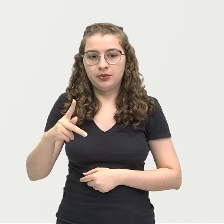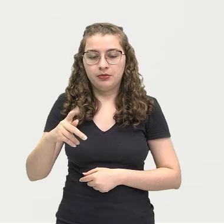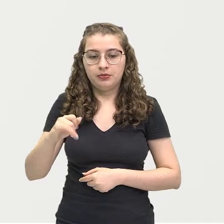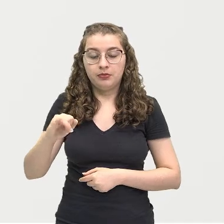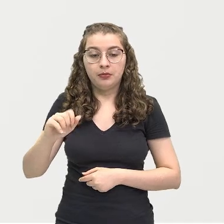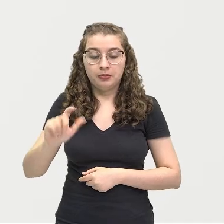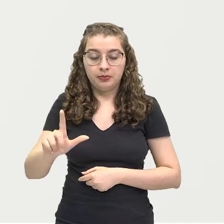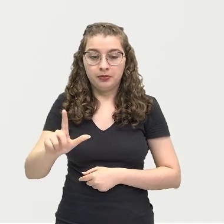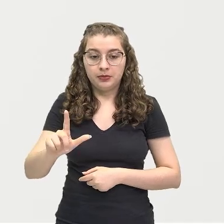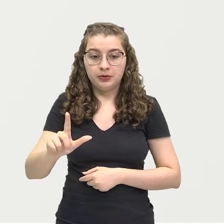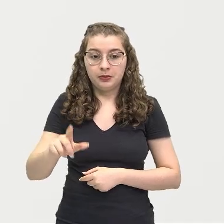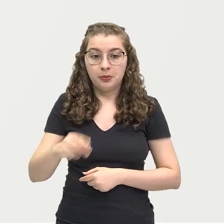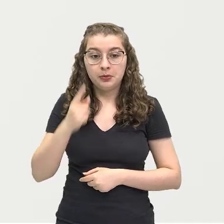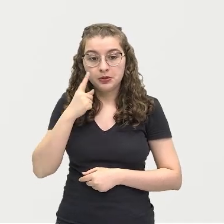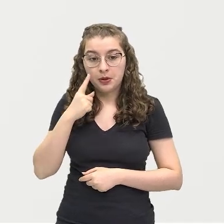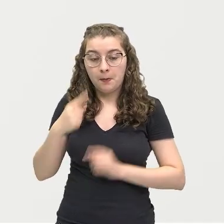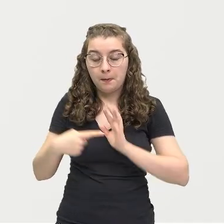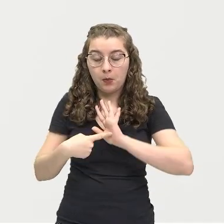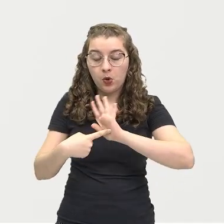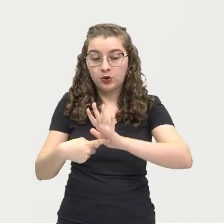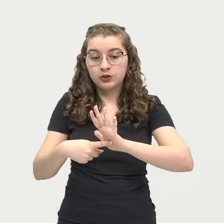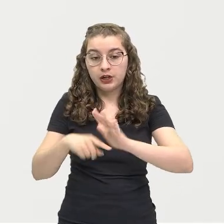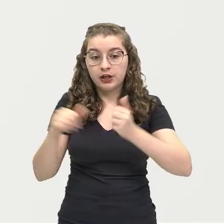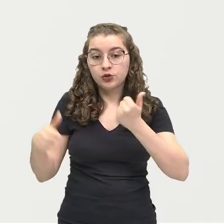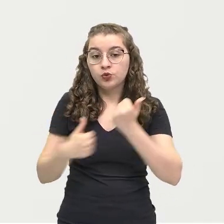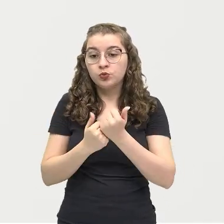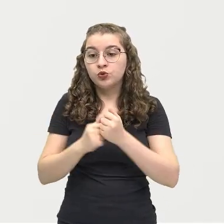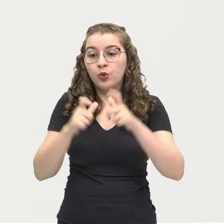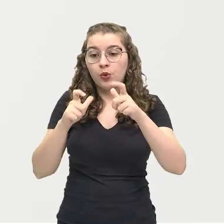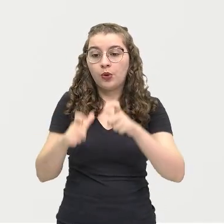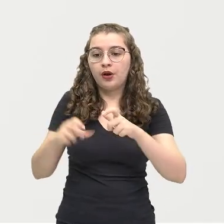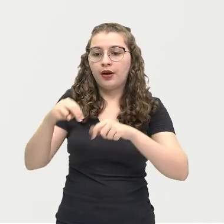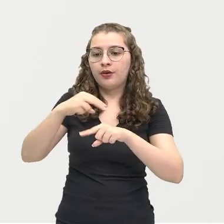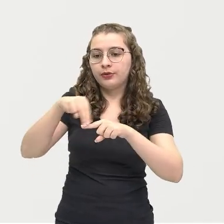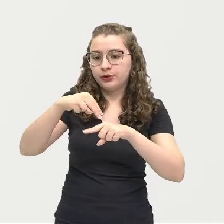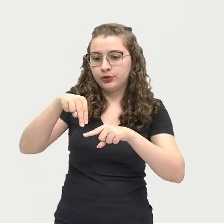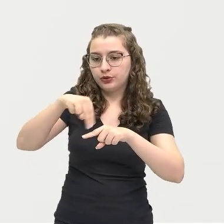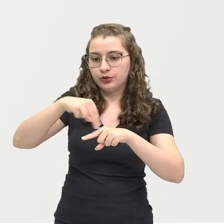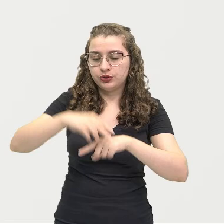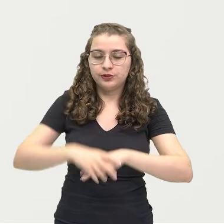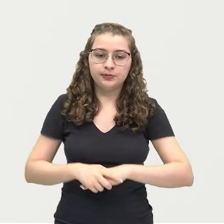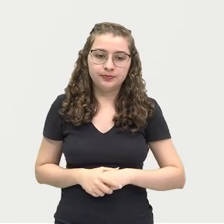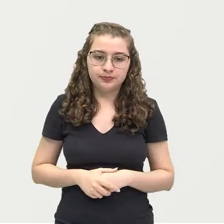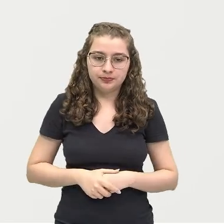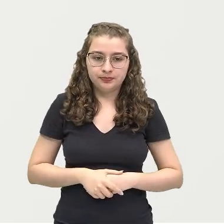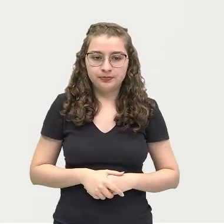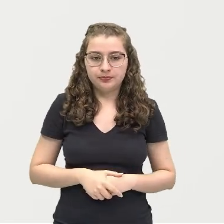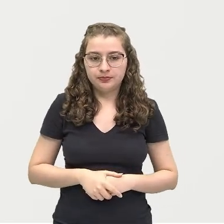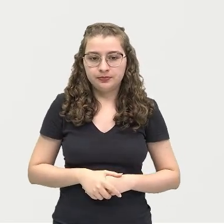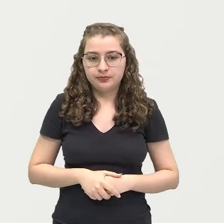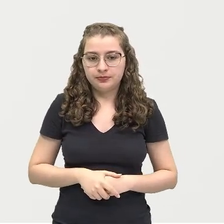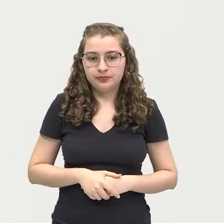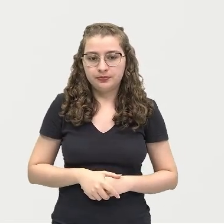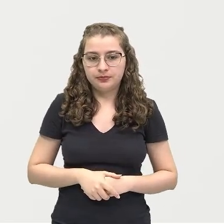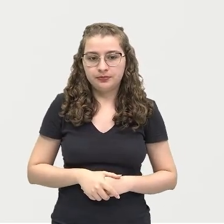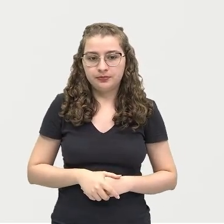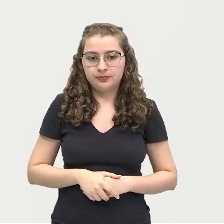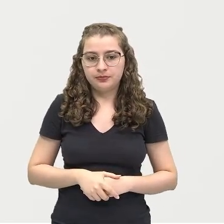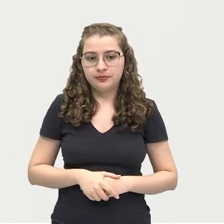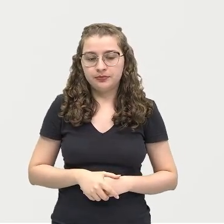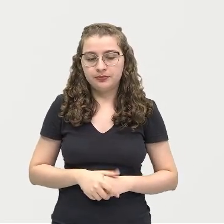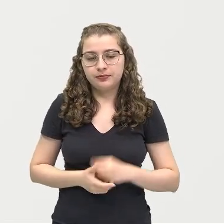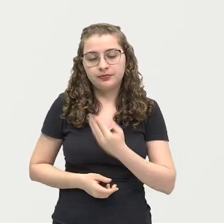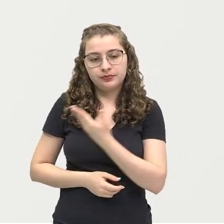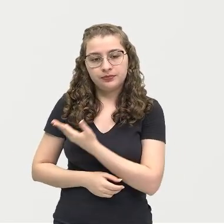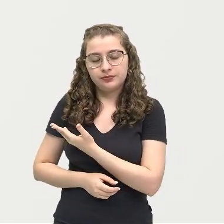a substituição ocorreu no nitrogênio. E a cadeia principal é daqui